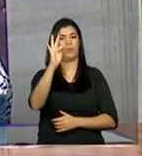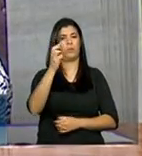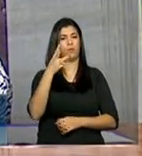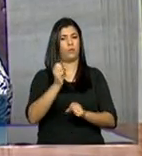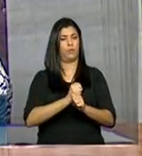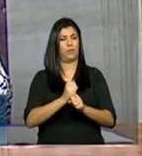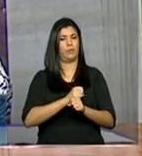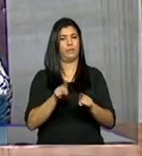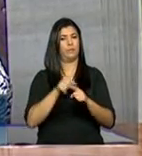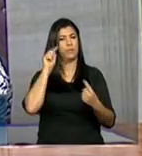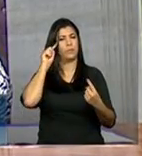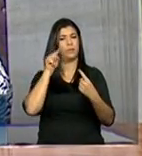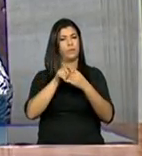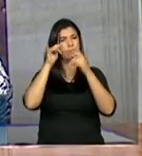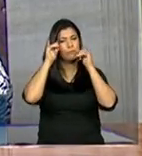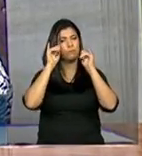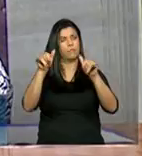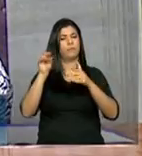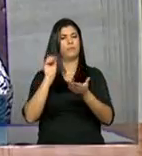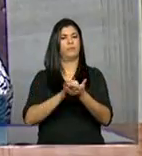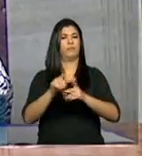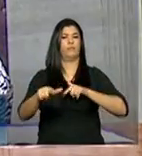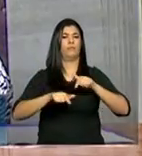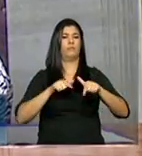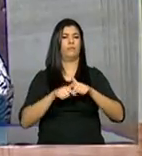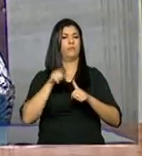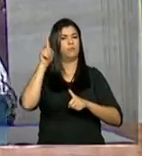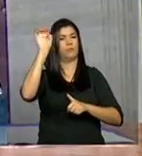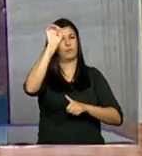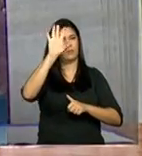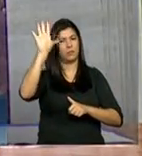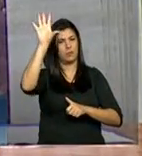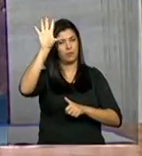objetivo central de combater o desemprego em alta naquela região.